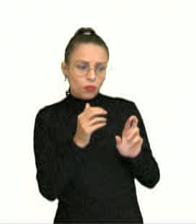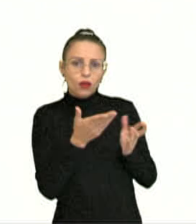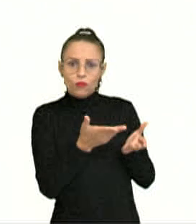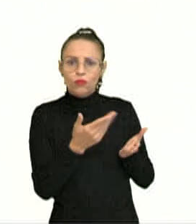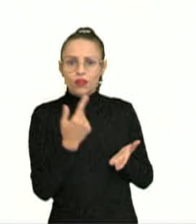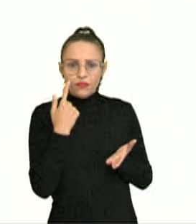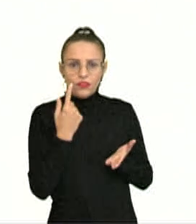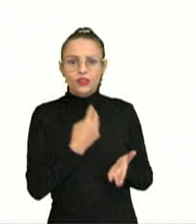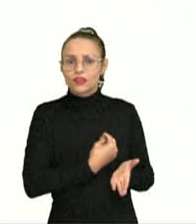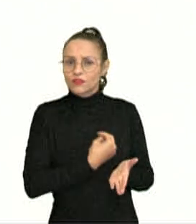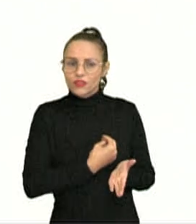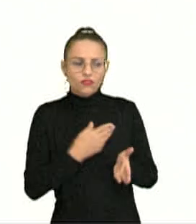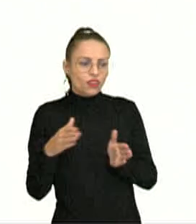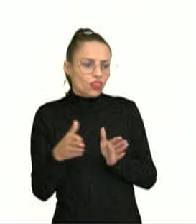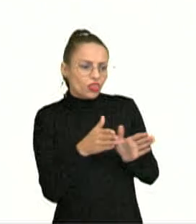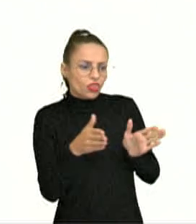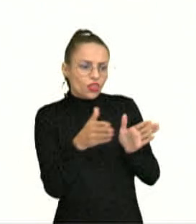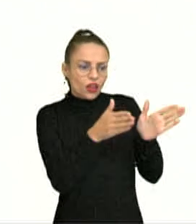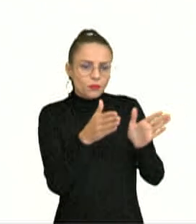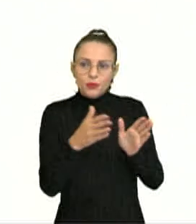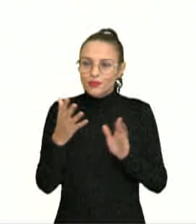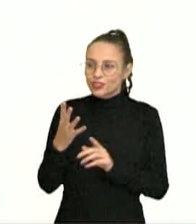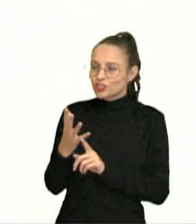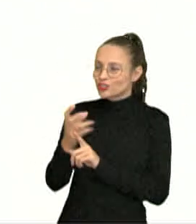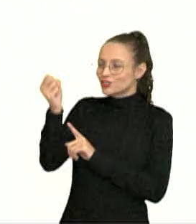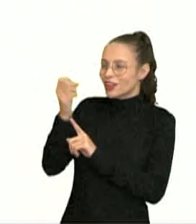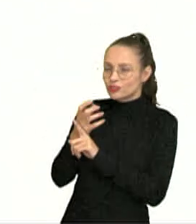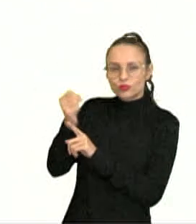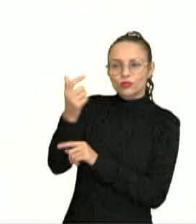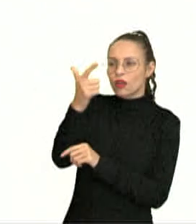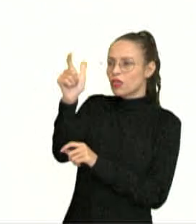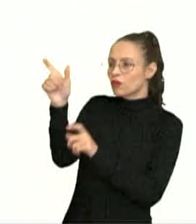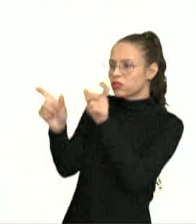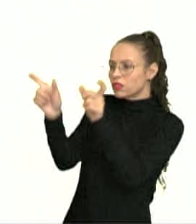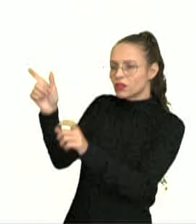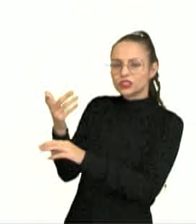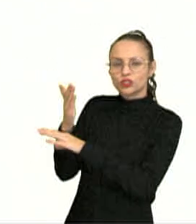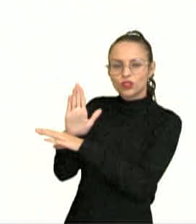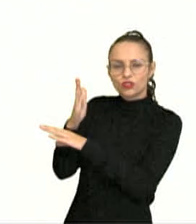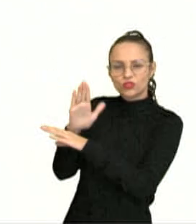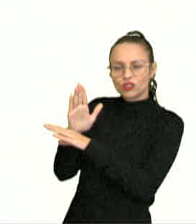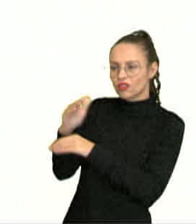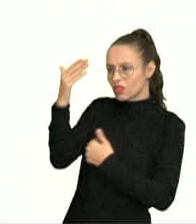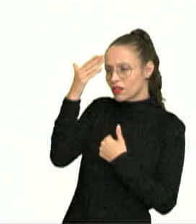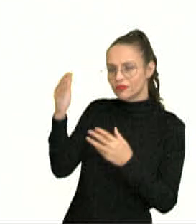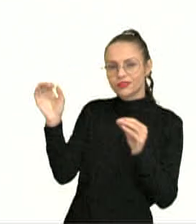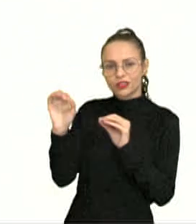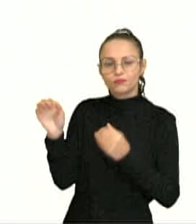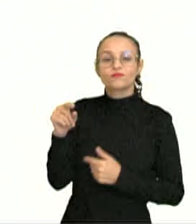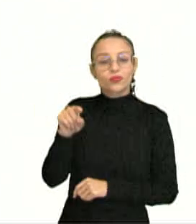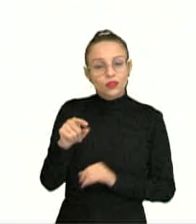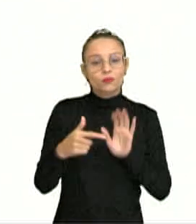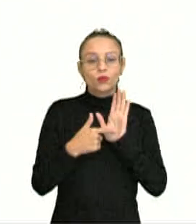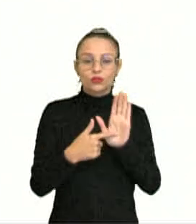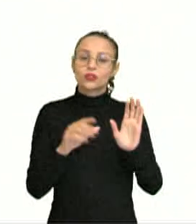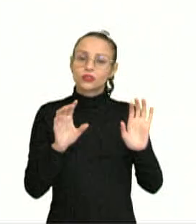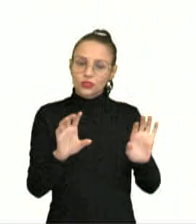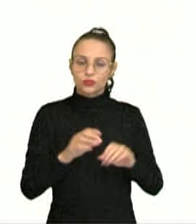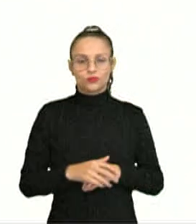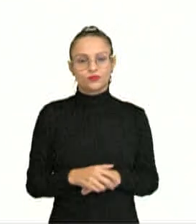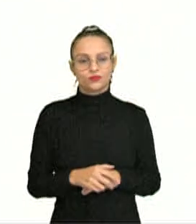que vive de abrir caminho para o sucesso dos outros. Então, nesse trecho, ele quis mostrar